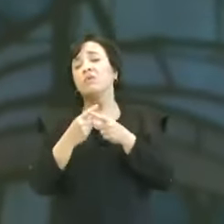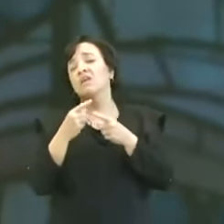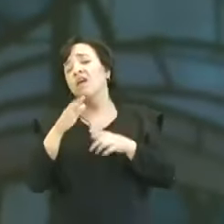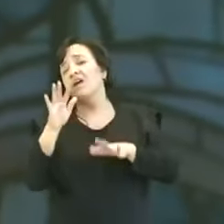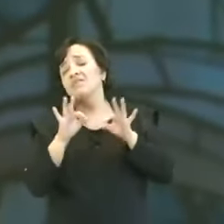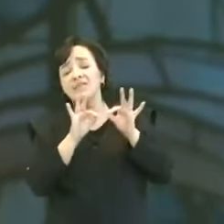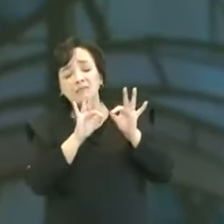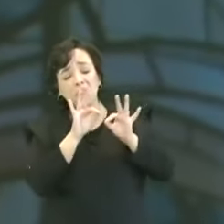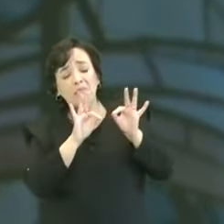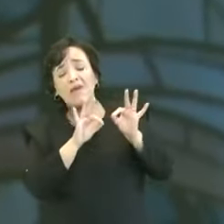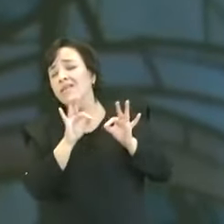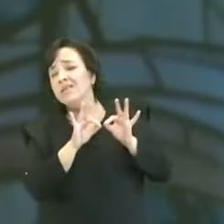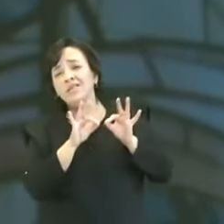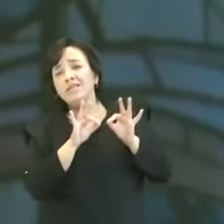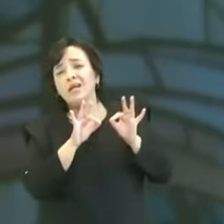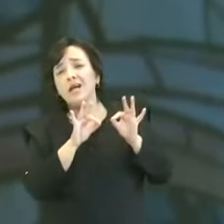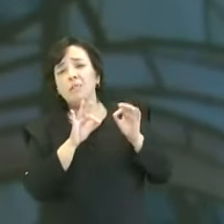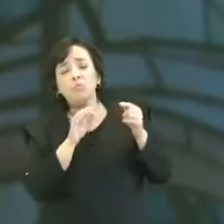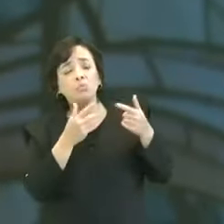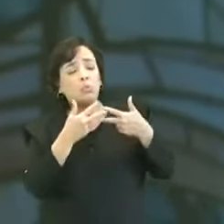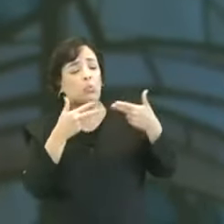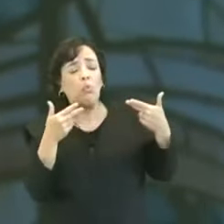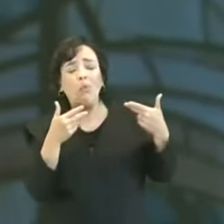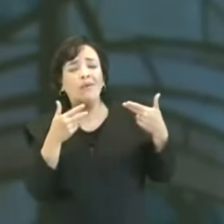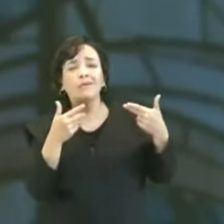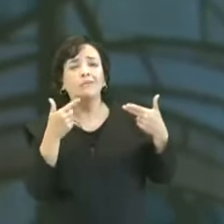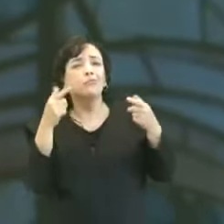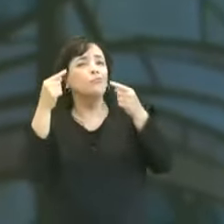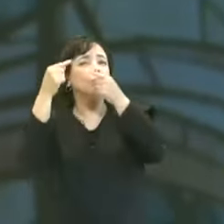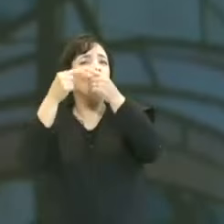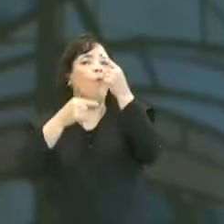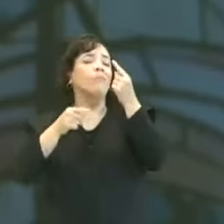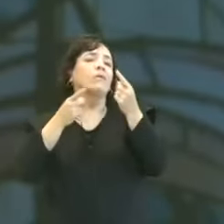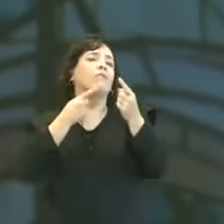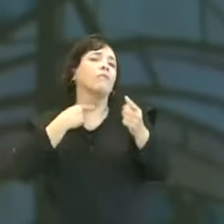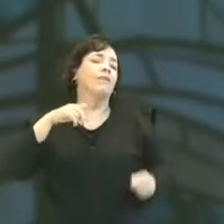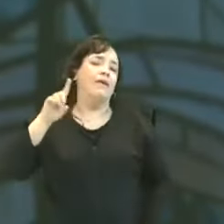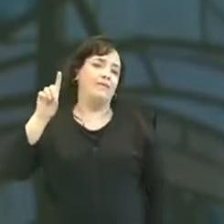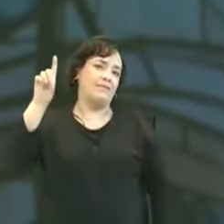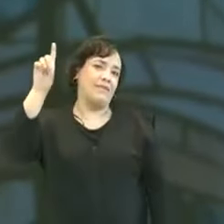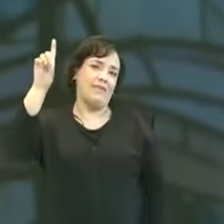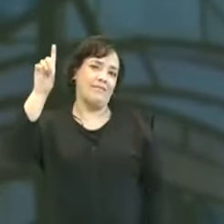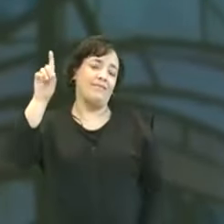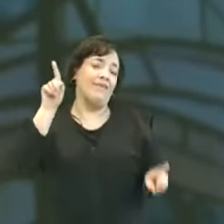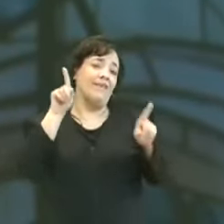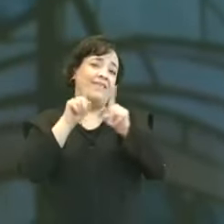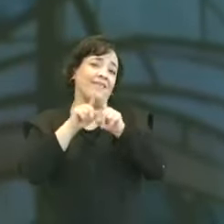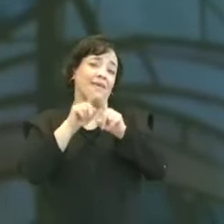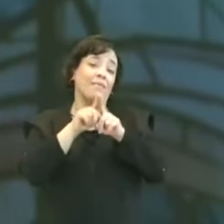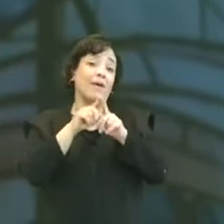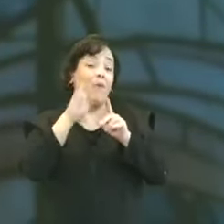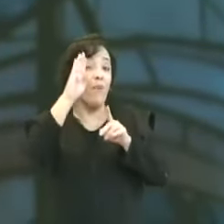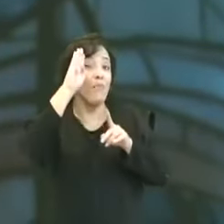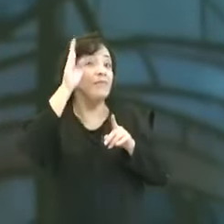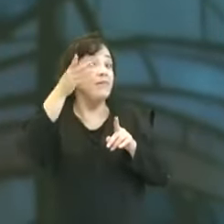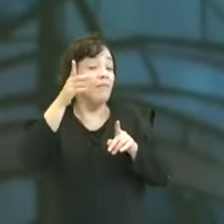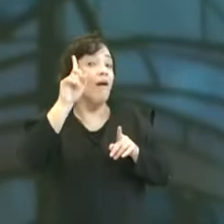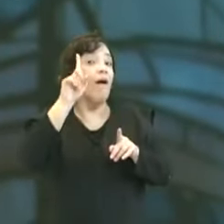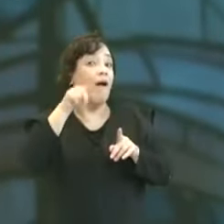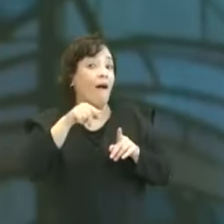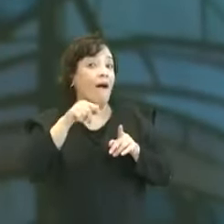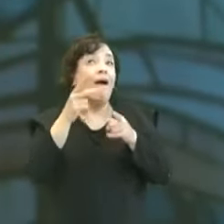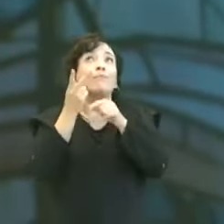propósitos que não são de fato a presença de Deus, as coisas de Deus.